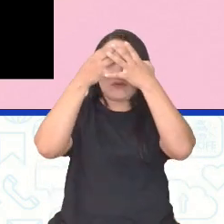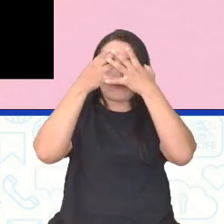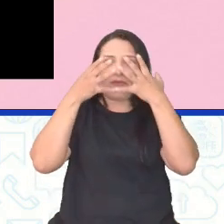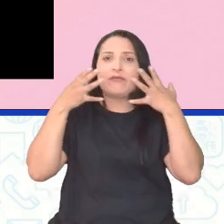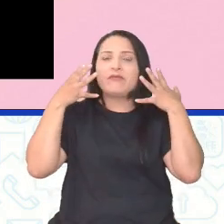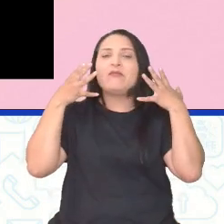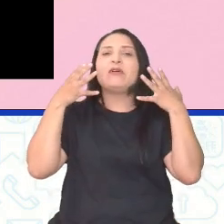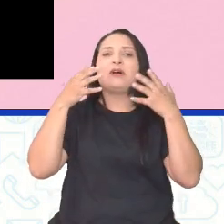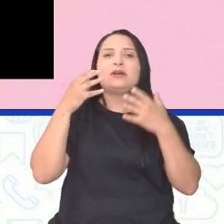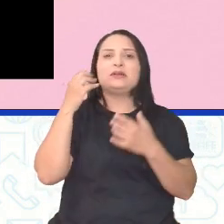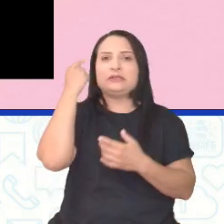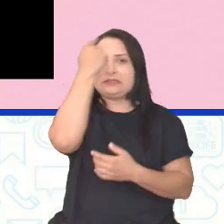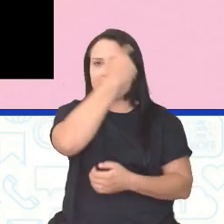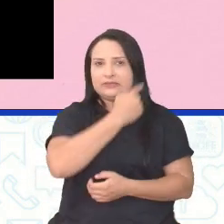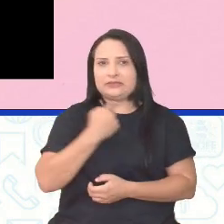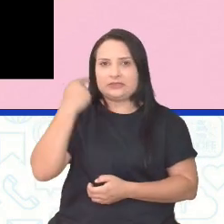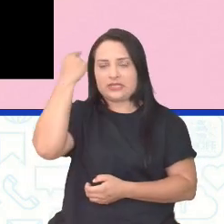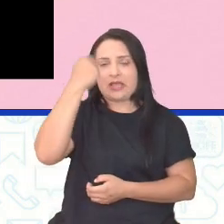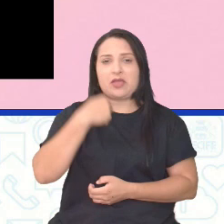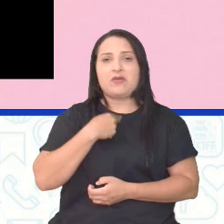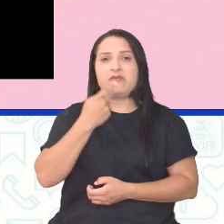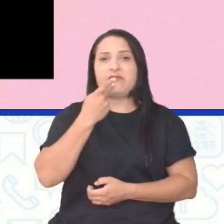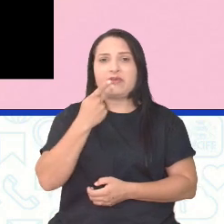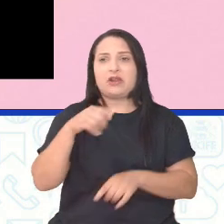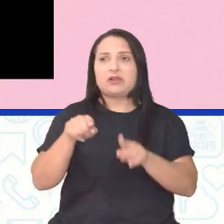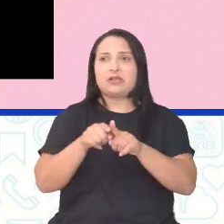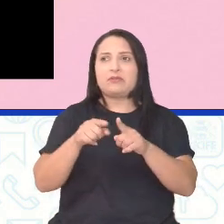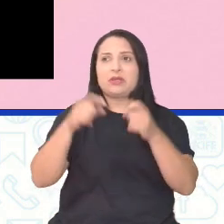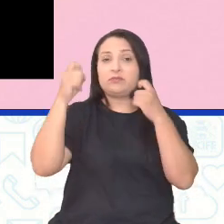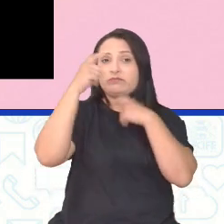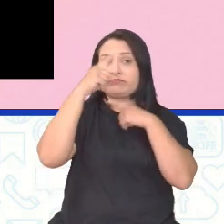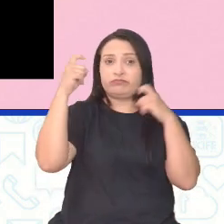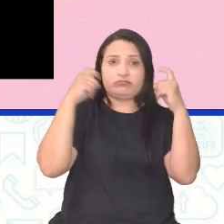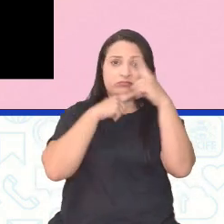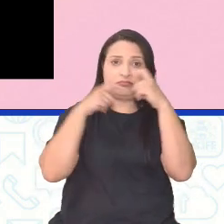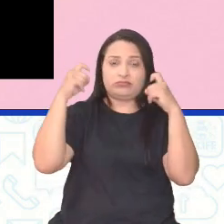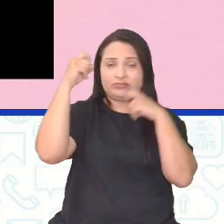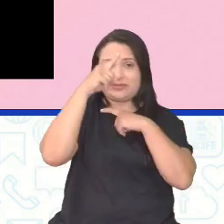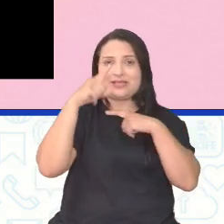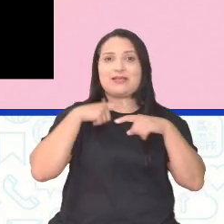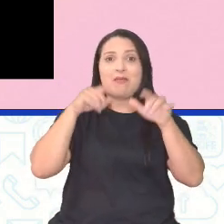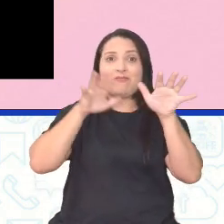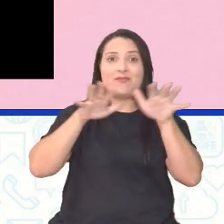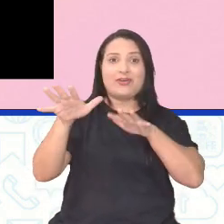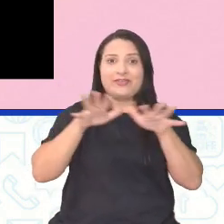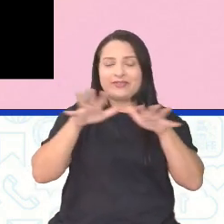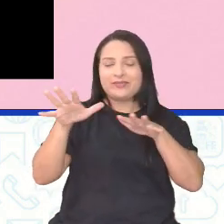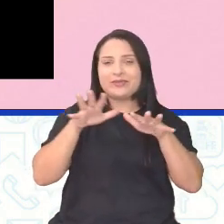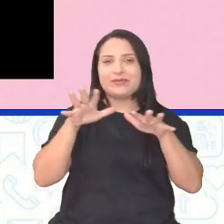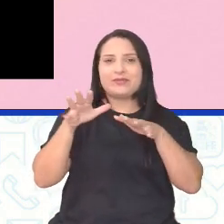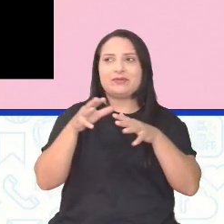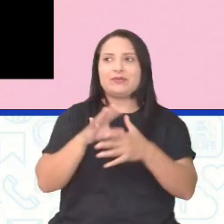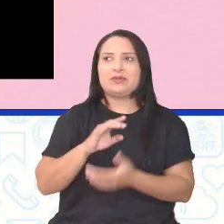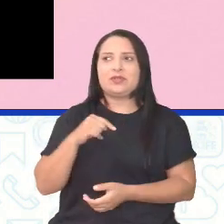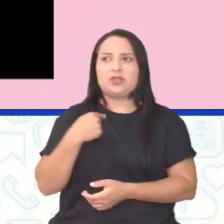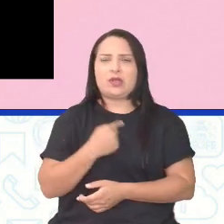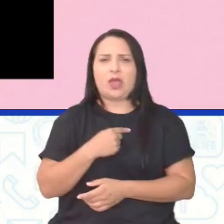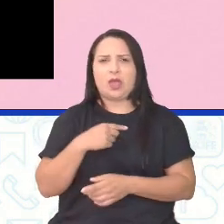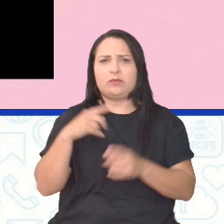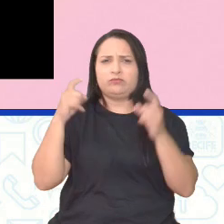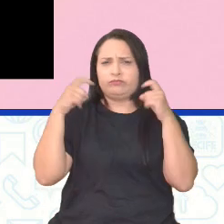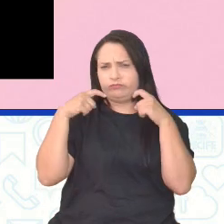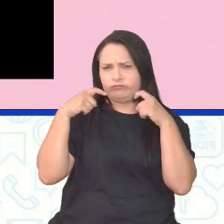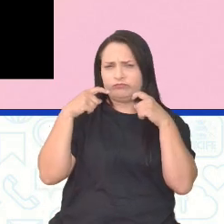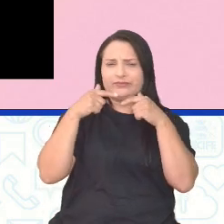eu falo, à medida que eu gesticulo, eu estou movimentando todos esses músculos, né? À medida que a gente faz uma careta, que